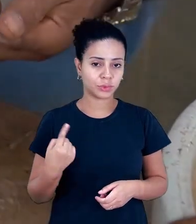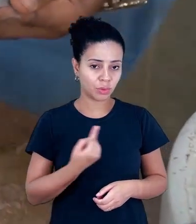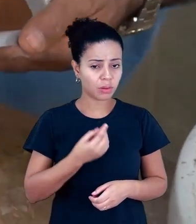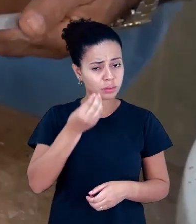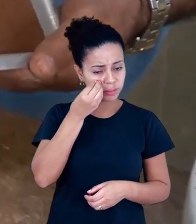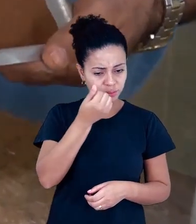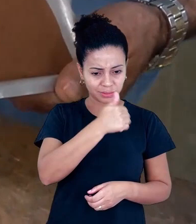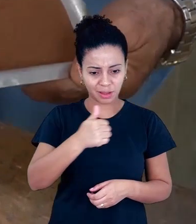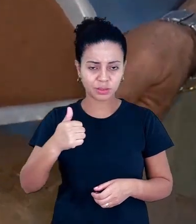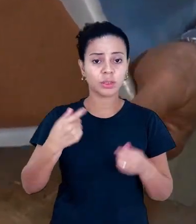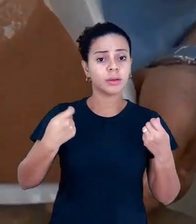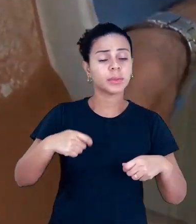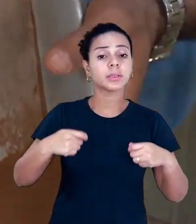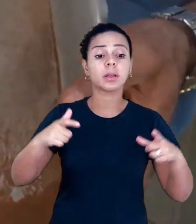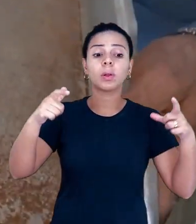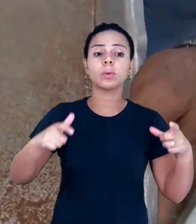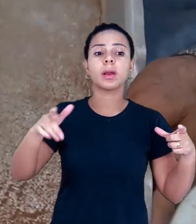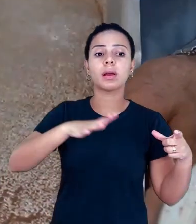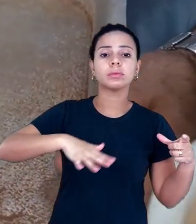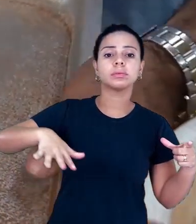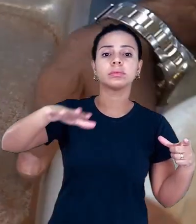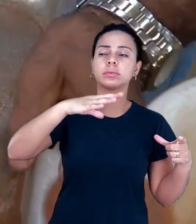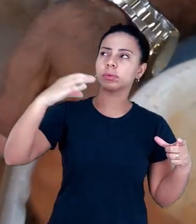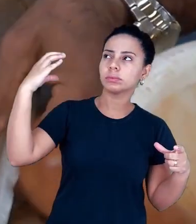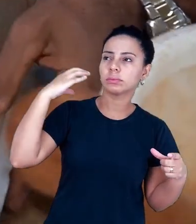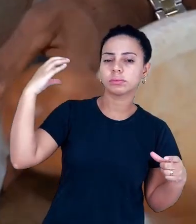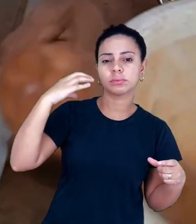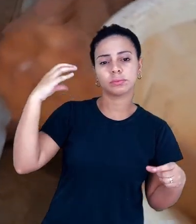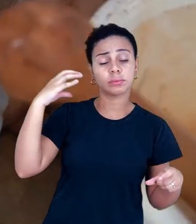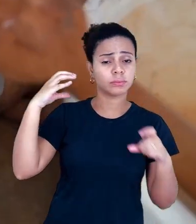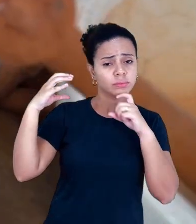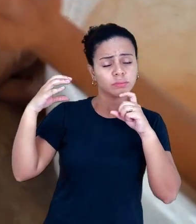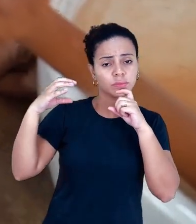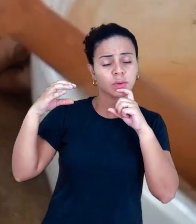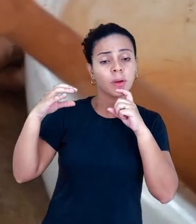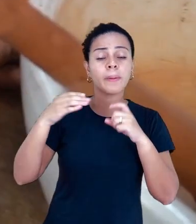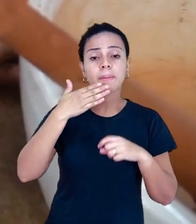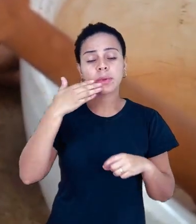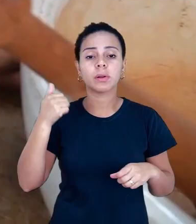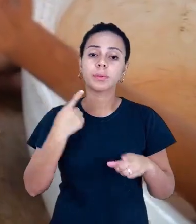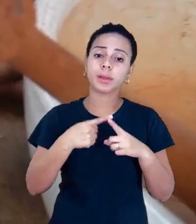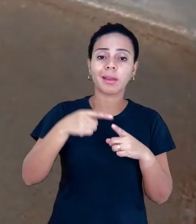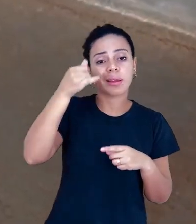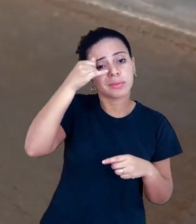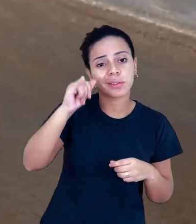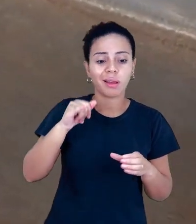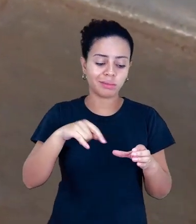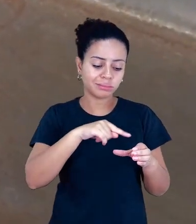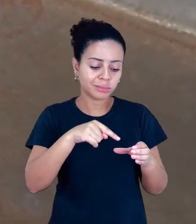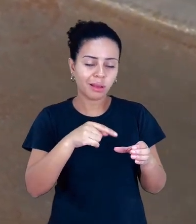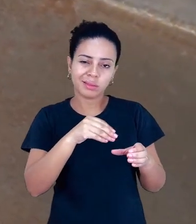Este ensaio deve ser executado em condições ambientais que minimizem a perda de umidade do material por